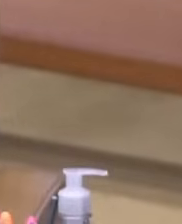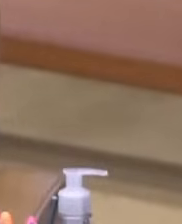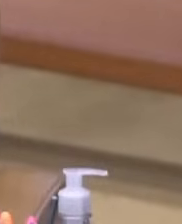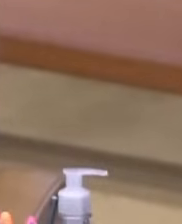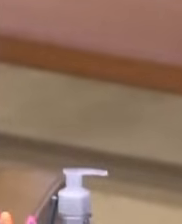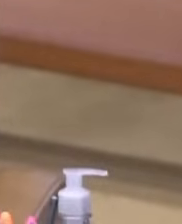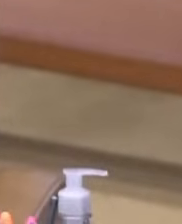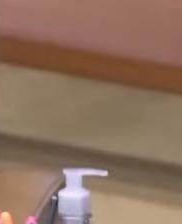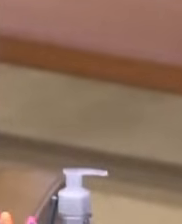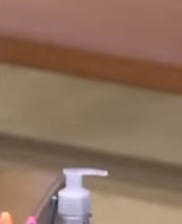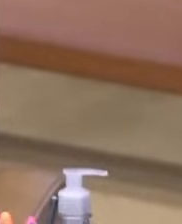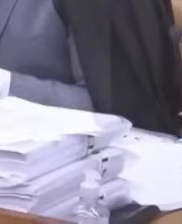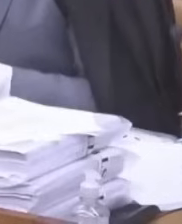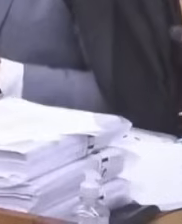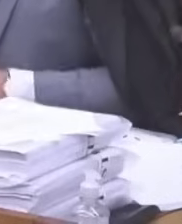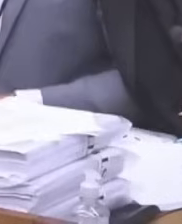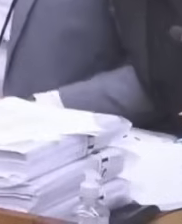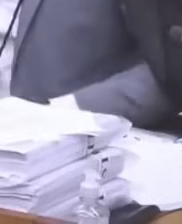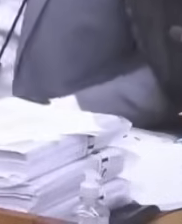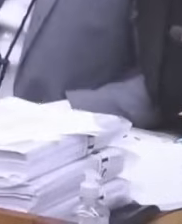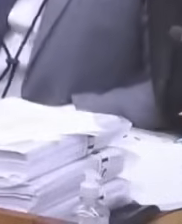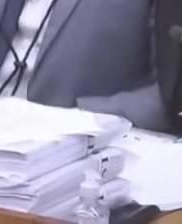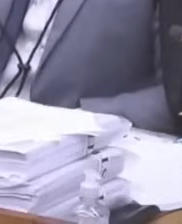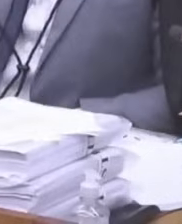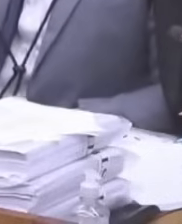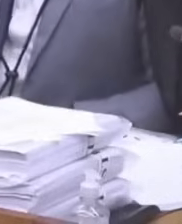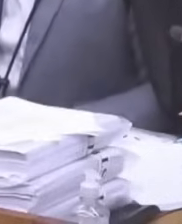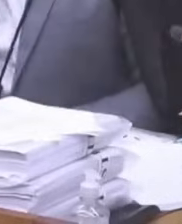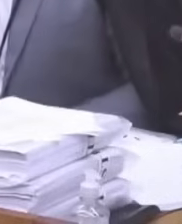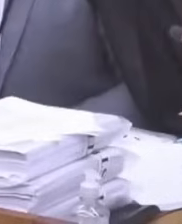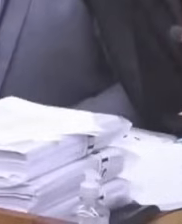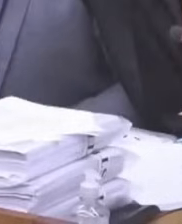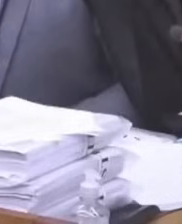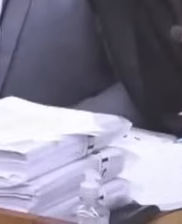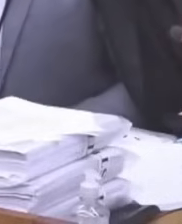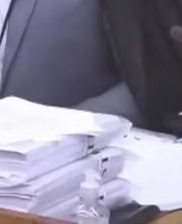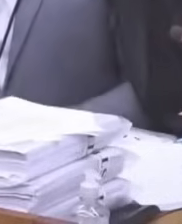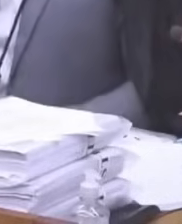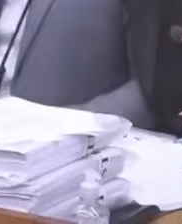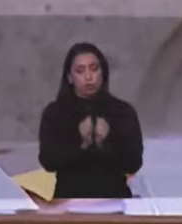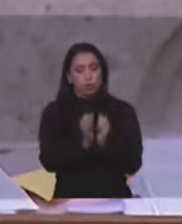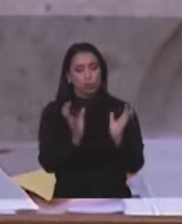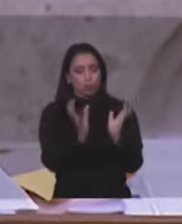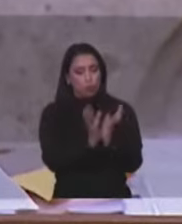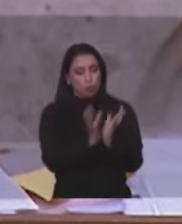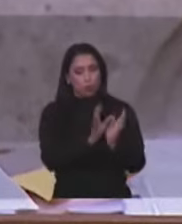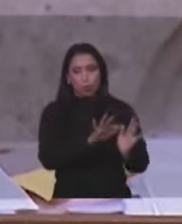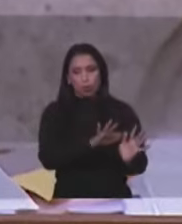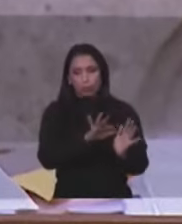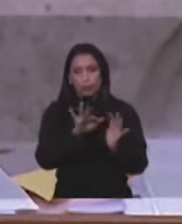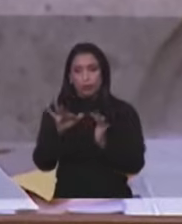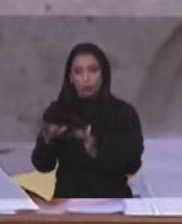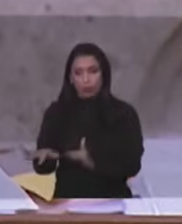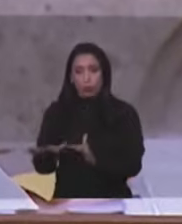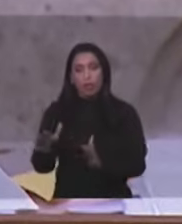arrisco a vida da mãe uma formação do feto ou quando a gravidez é resultado de um estupro caso o STF alcance maioria para discriminalização